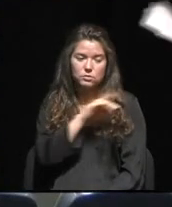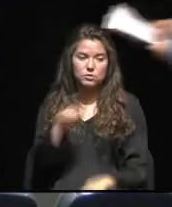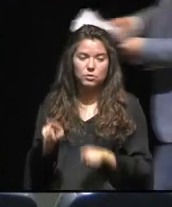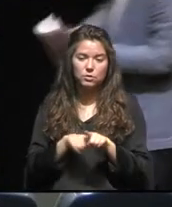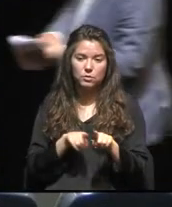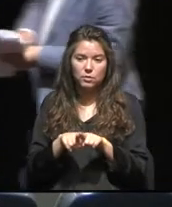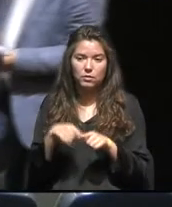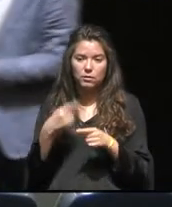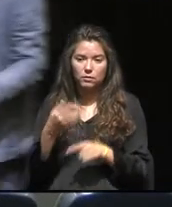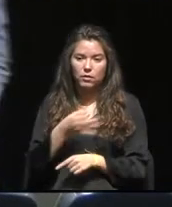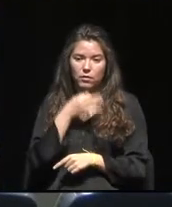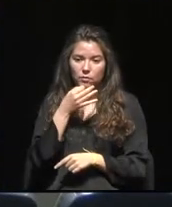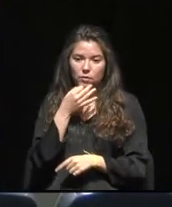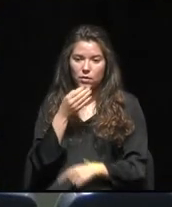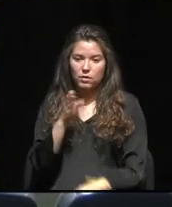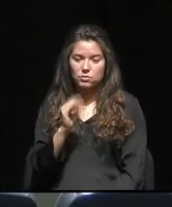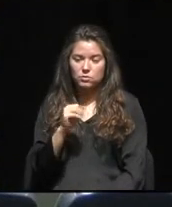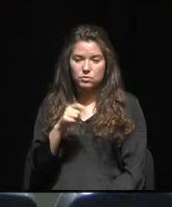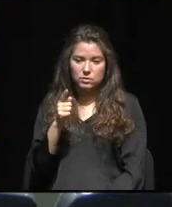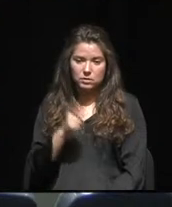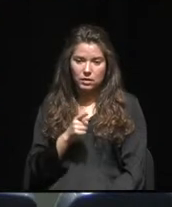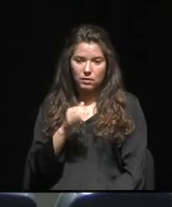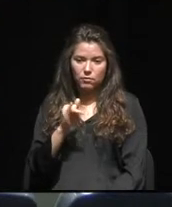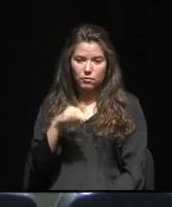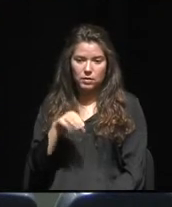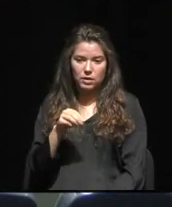palavra ao Deputado Jé Inácio Faria do